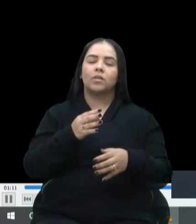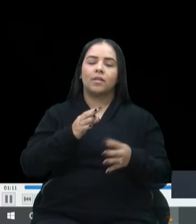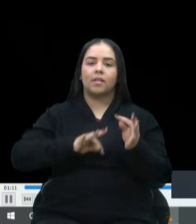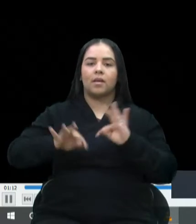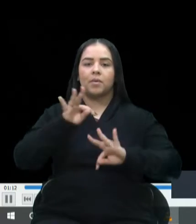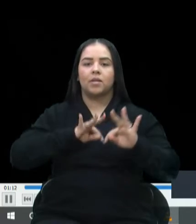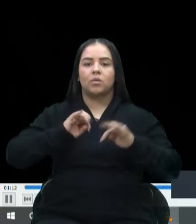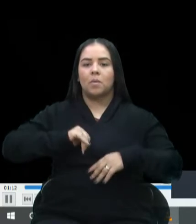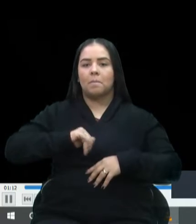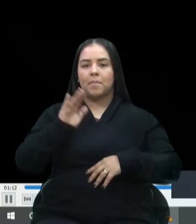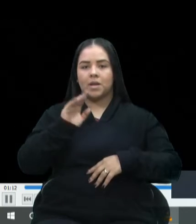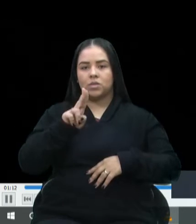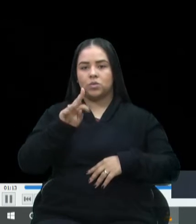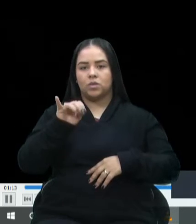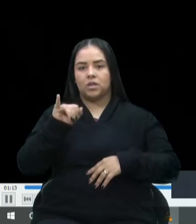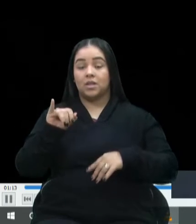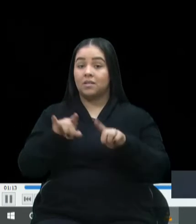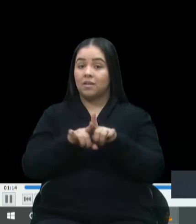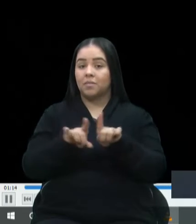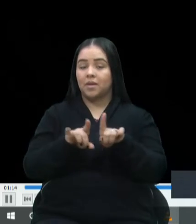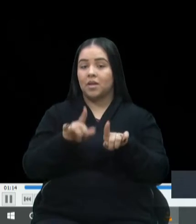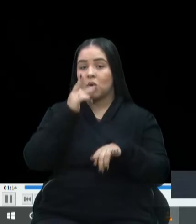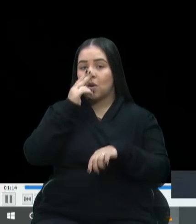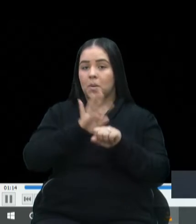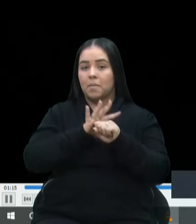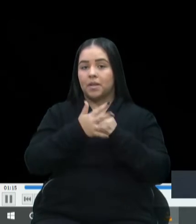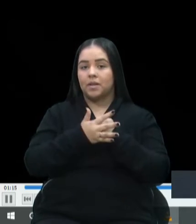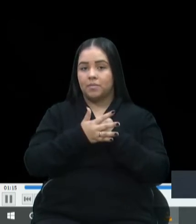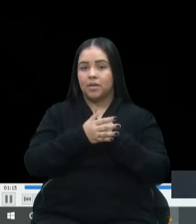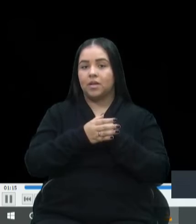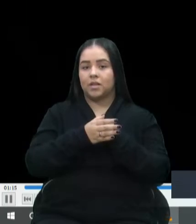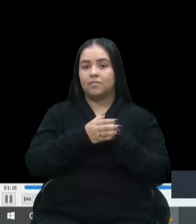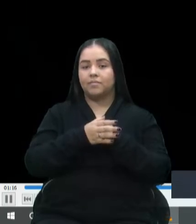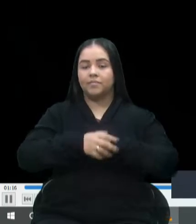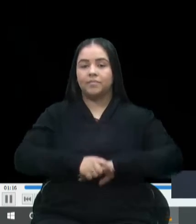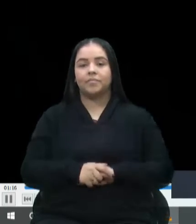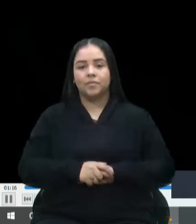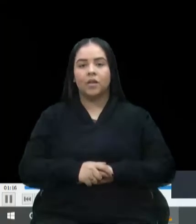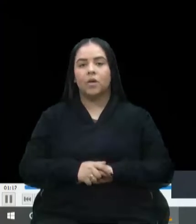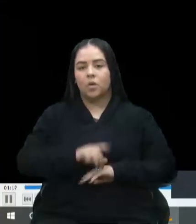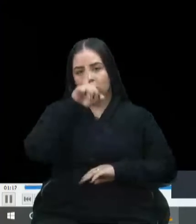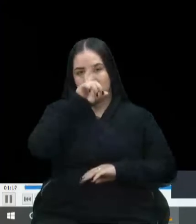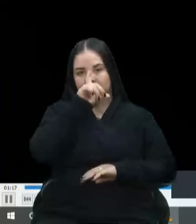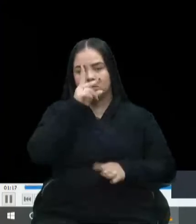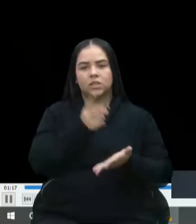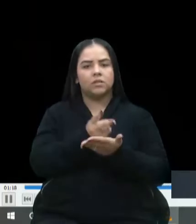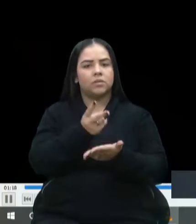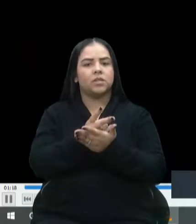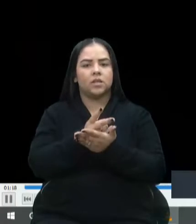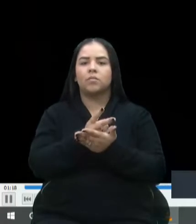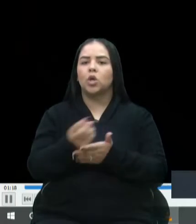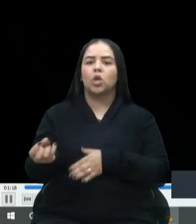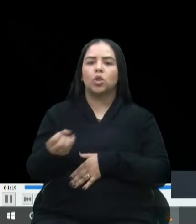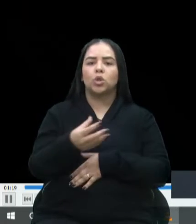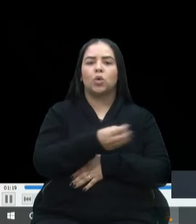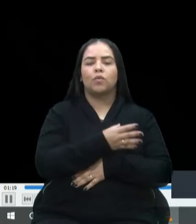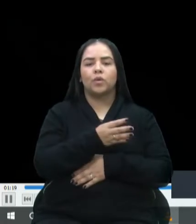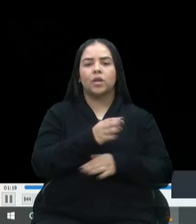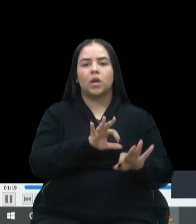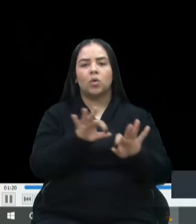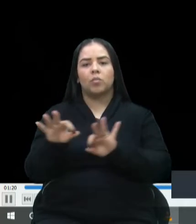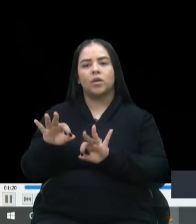ampliando leitos de UTI, como na pandemia da Covid-19. O hospital vem constantemente se modernizando e acompanhando